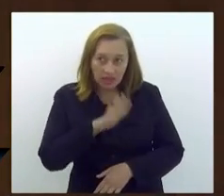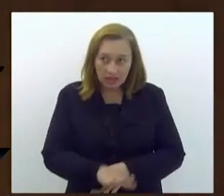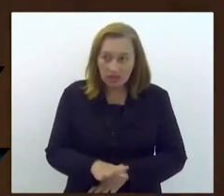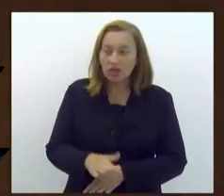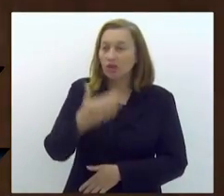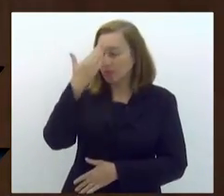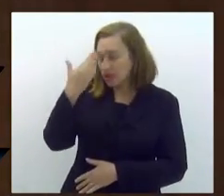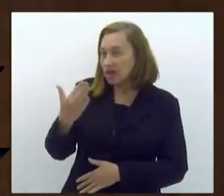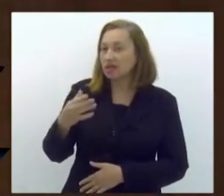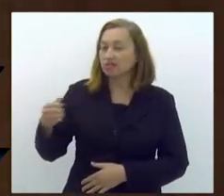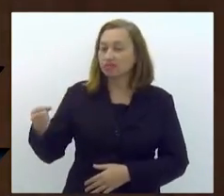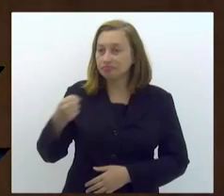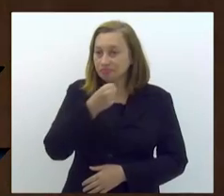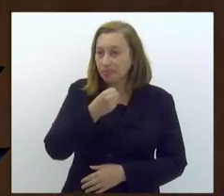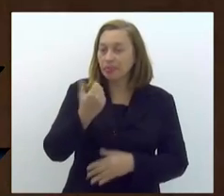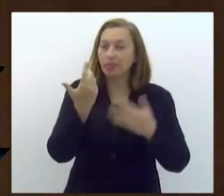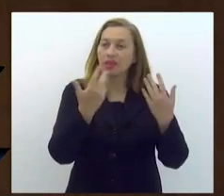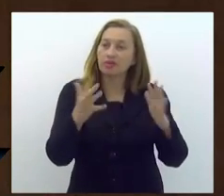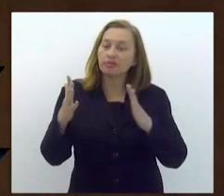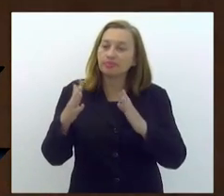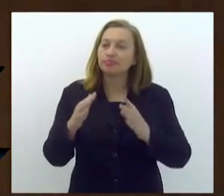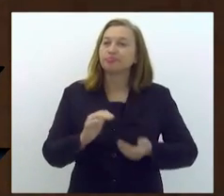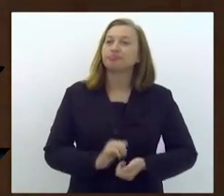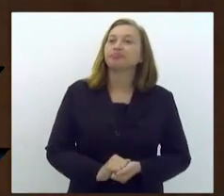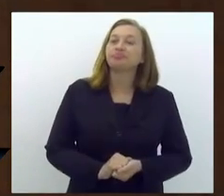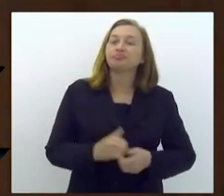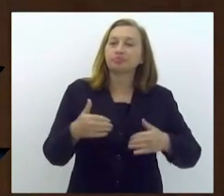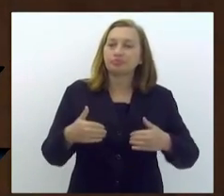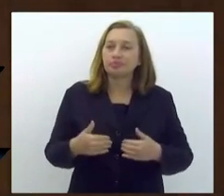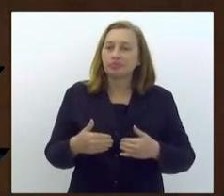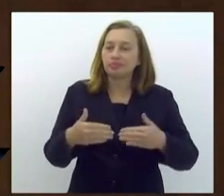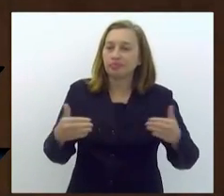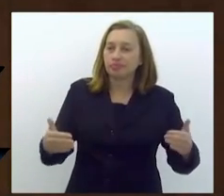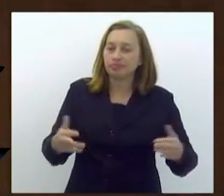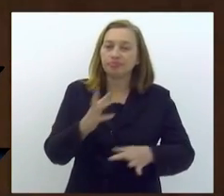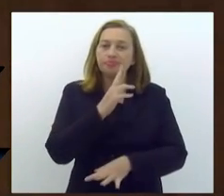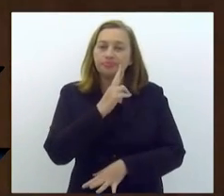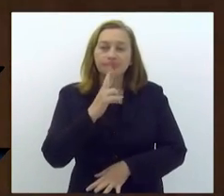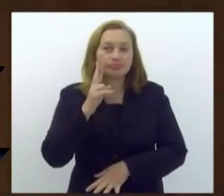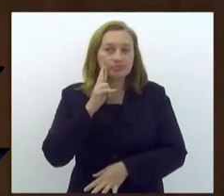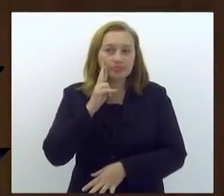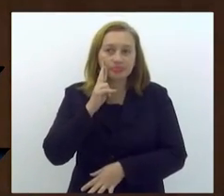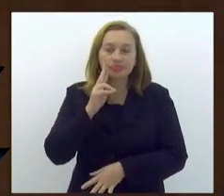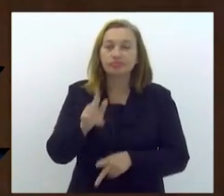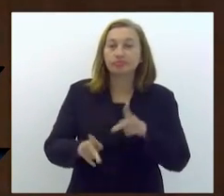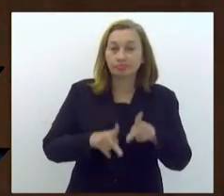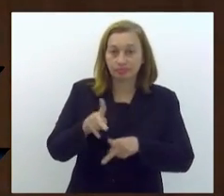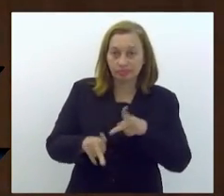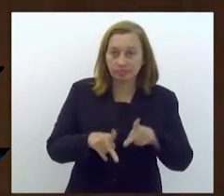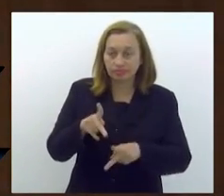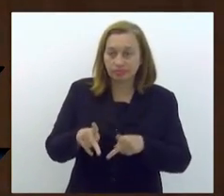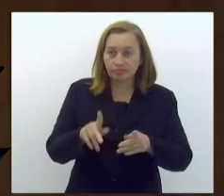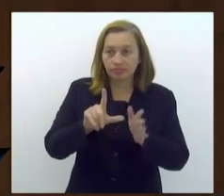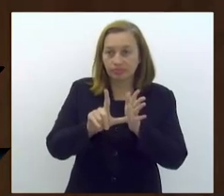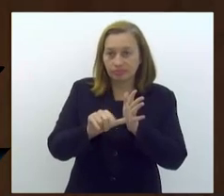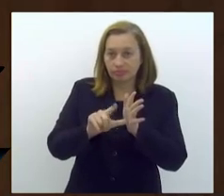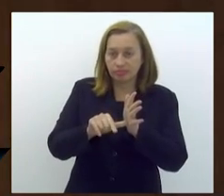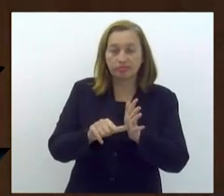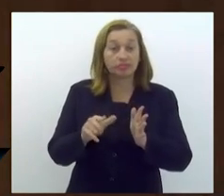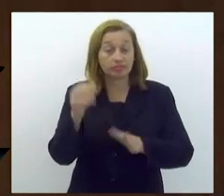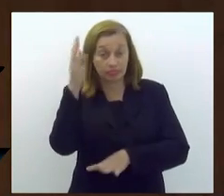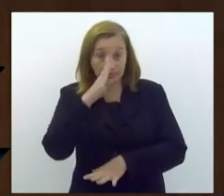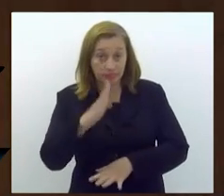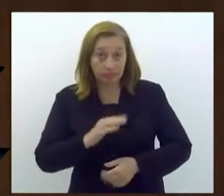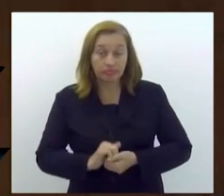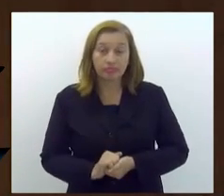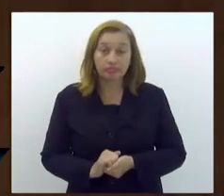parabenizar a inauguração do restaurante do restaurante do povo aqui na central do Brasil